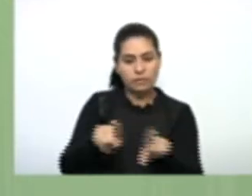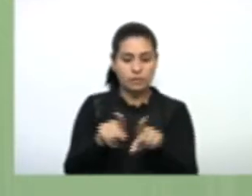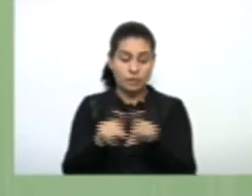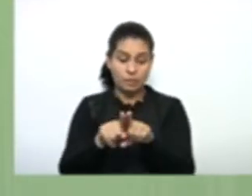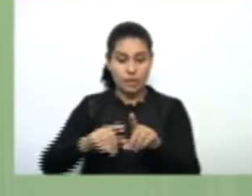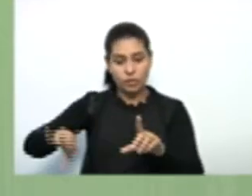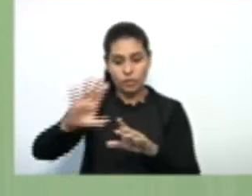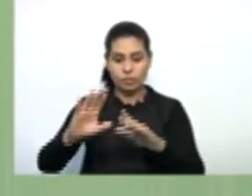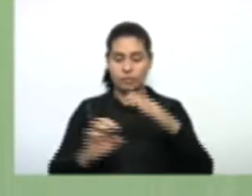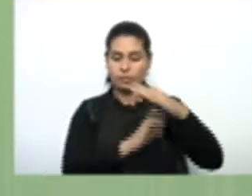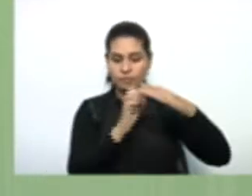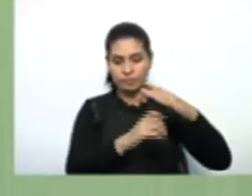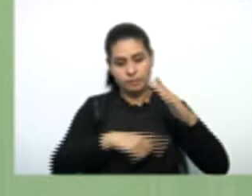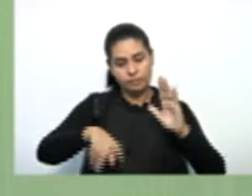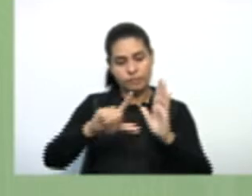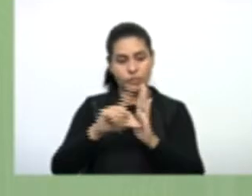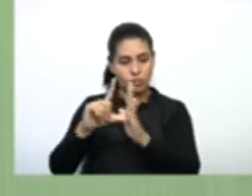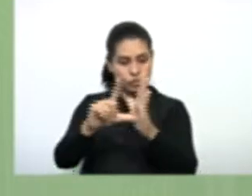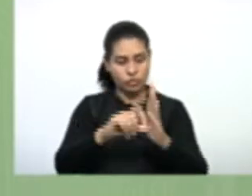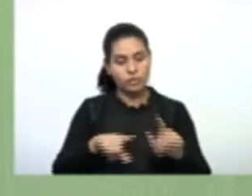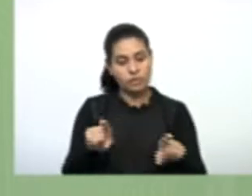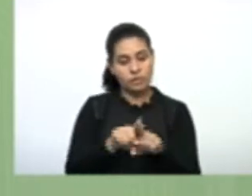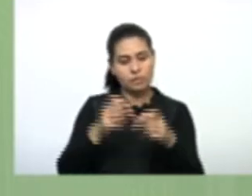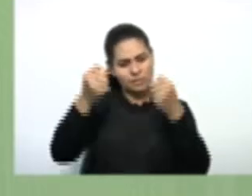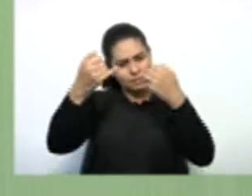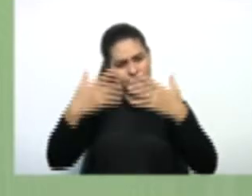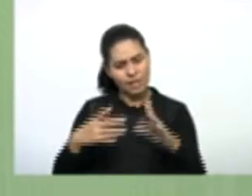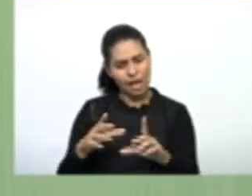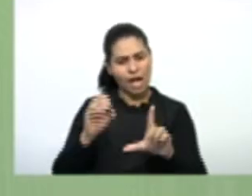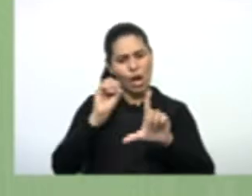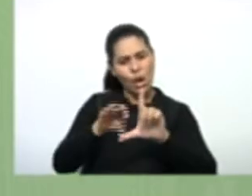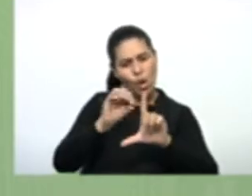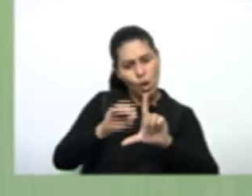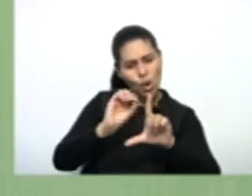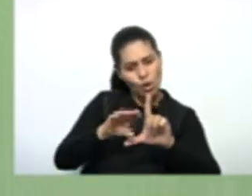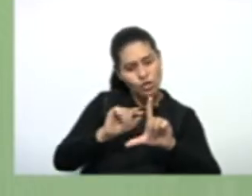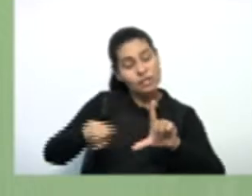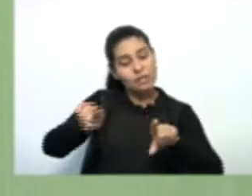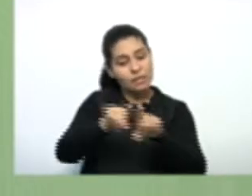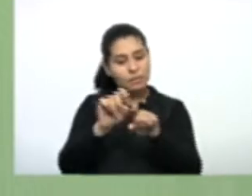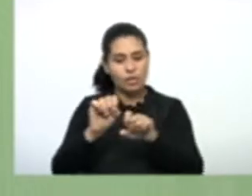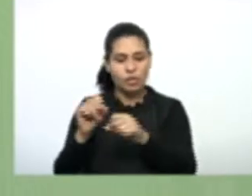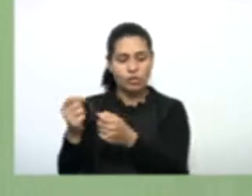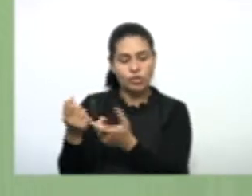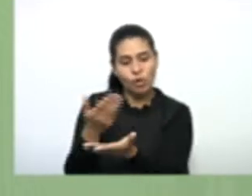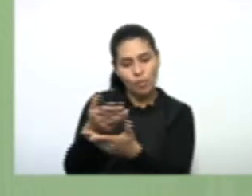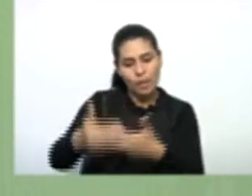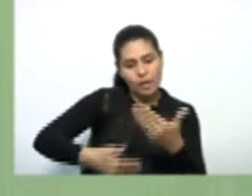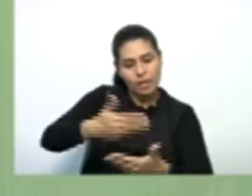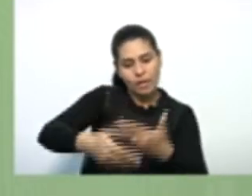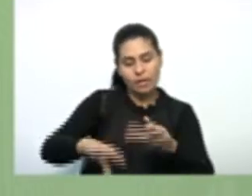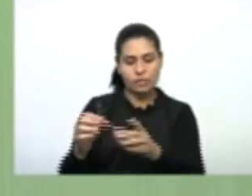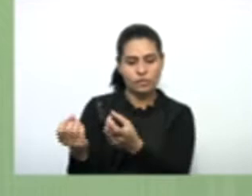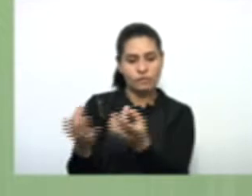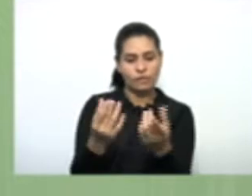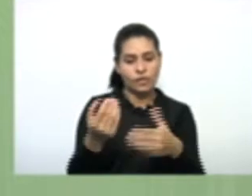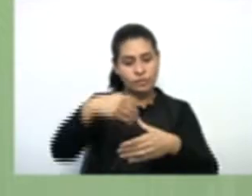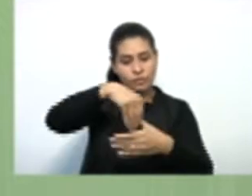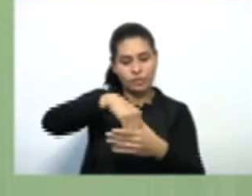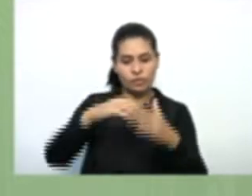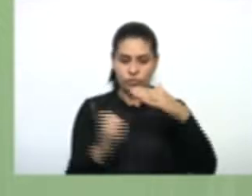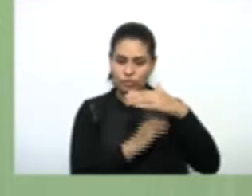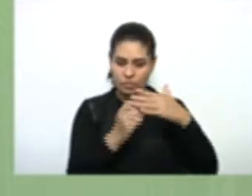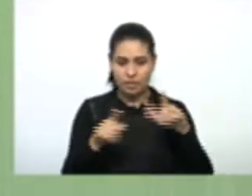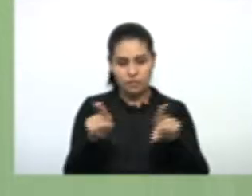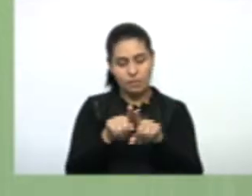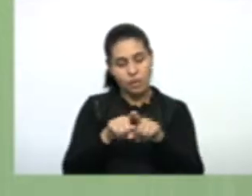mercados institucionais. Vamos falar também de logística na comercialização via mercado institucional e outros canais